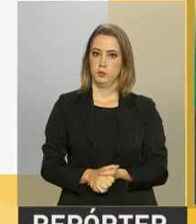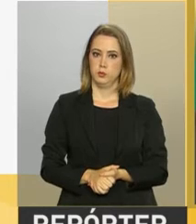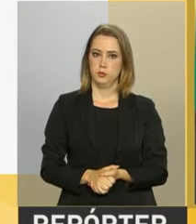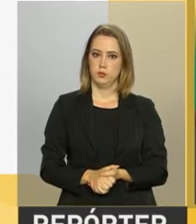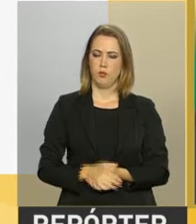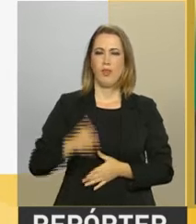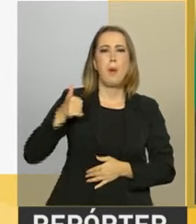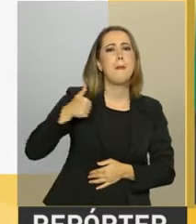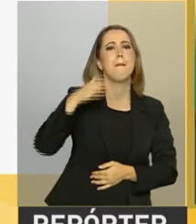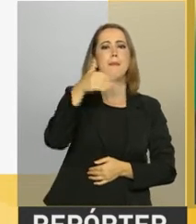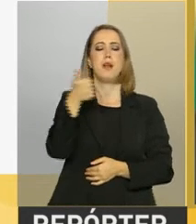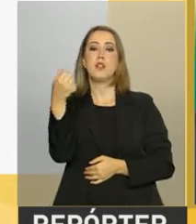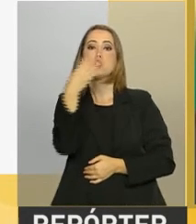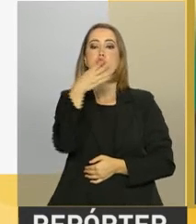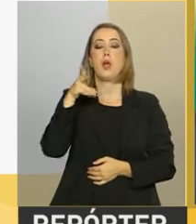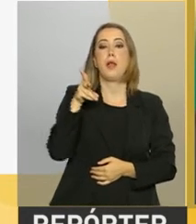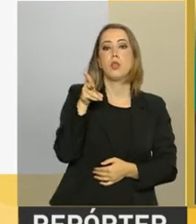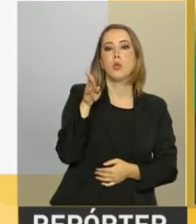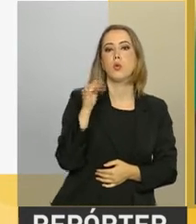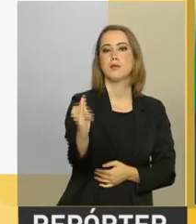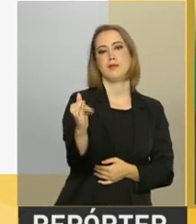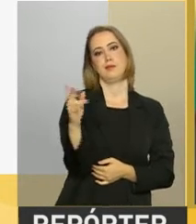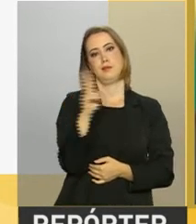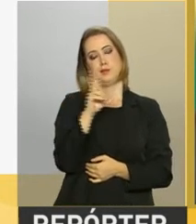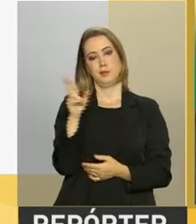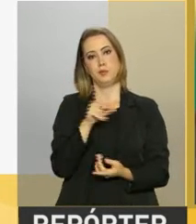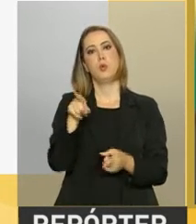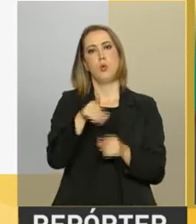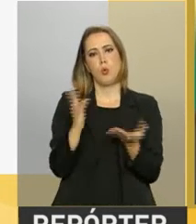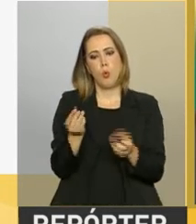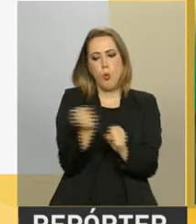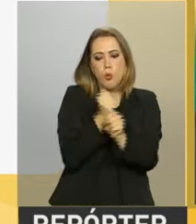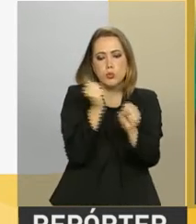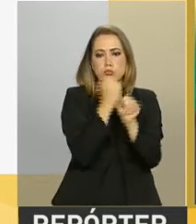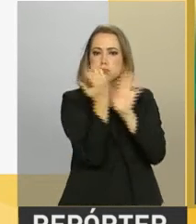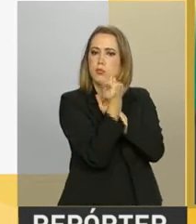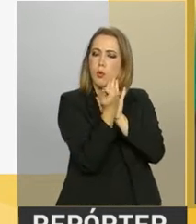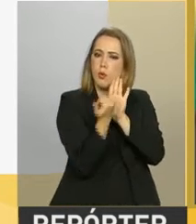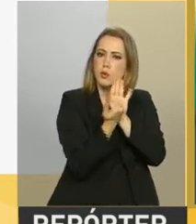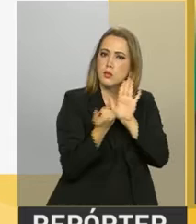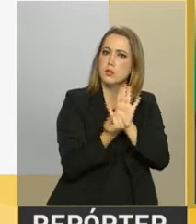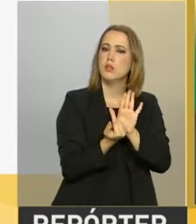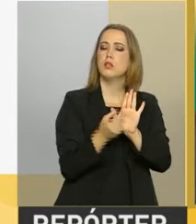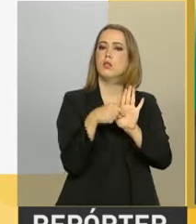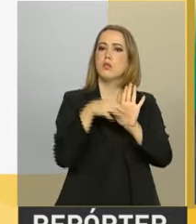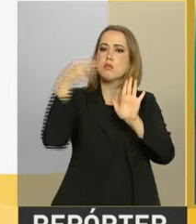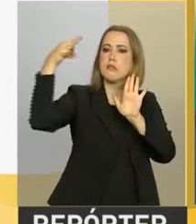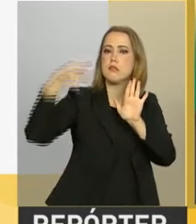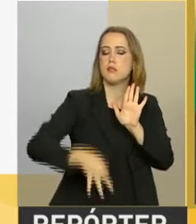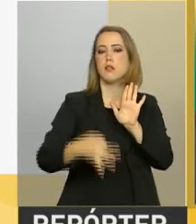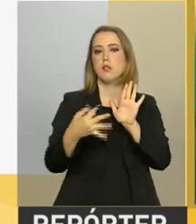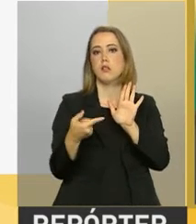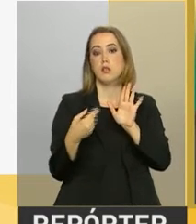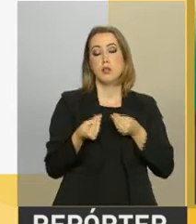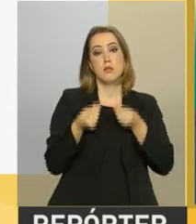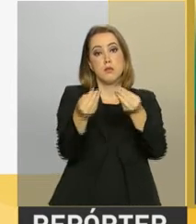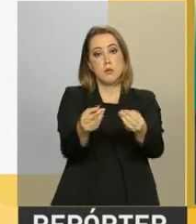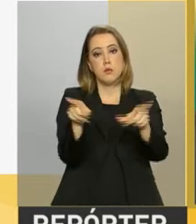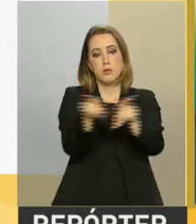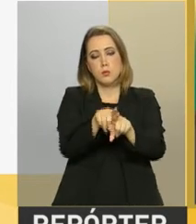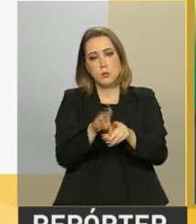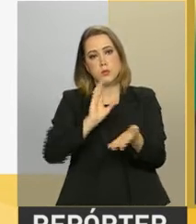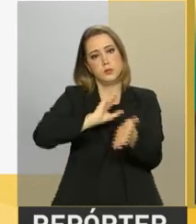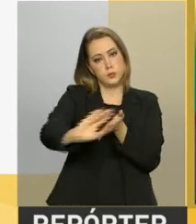São mais de 14 bilhões, esse é o projeto geral, né? Integral, e